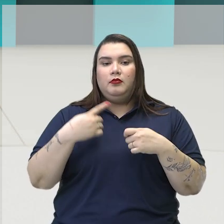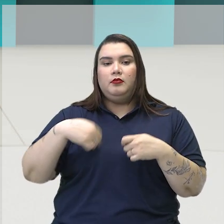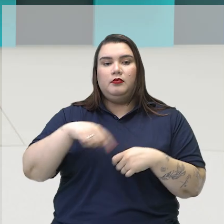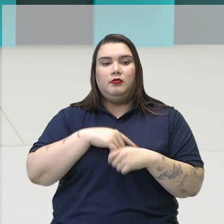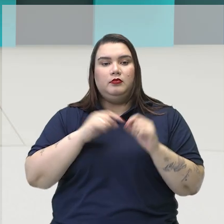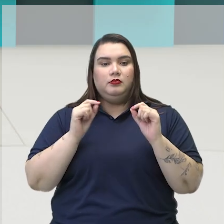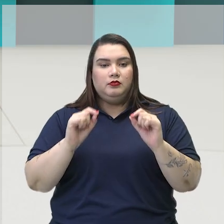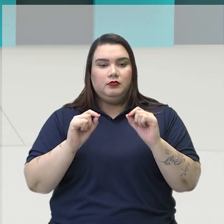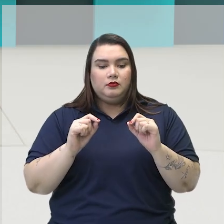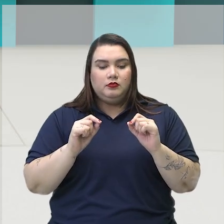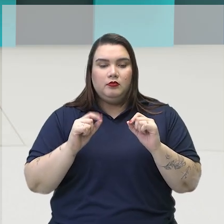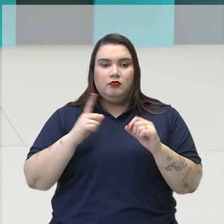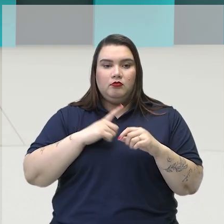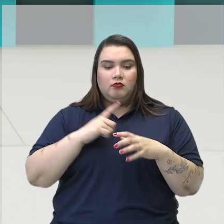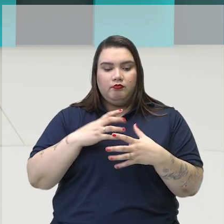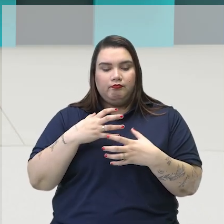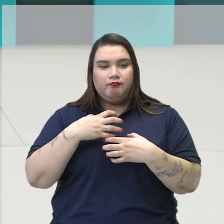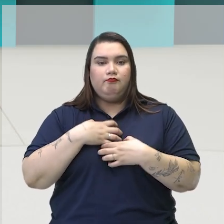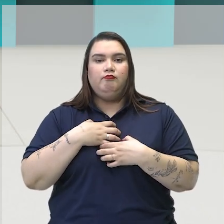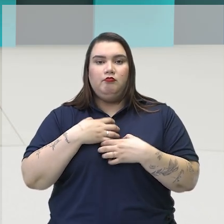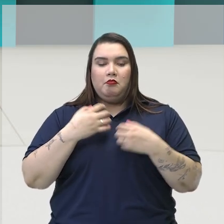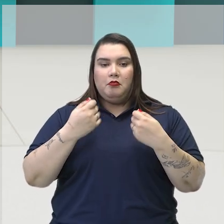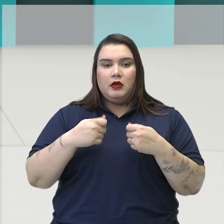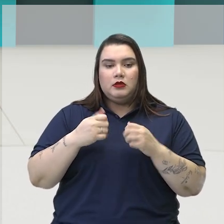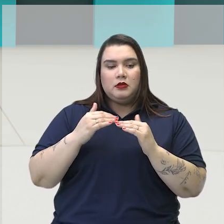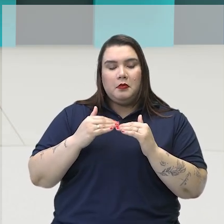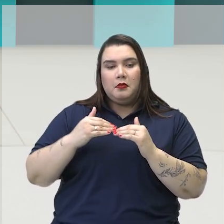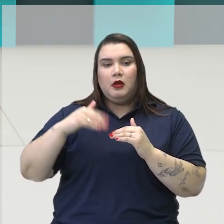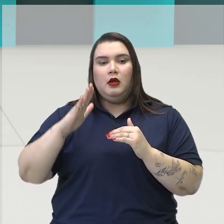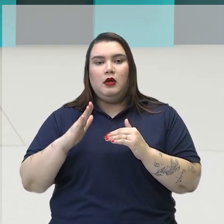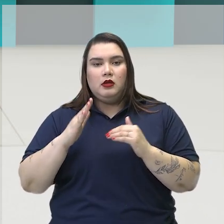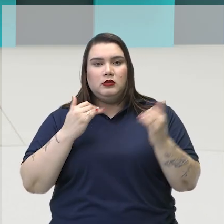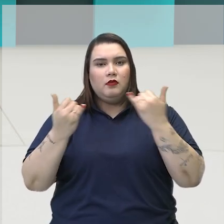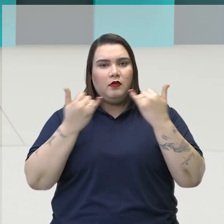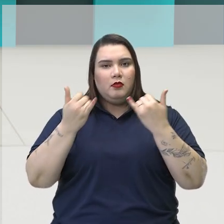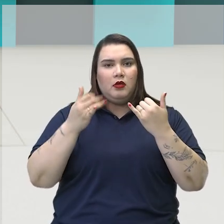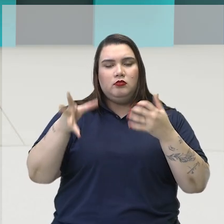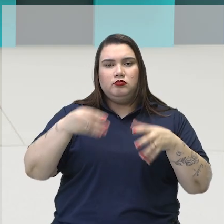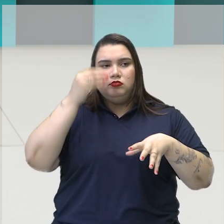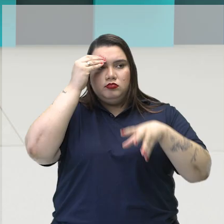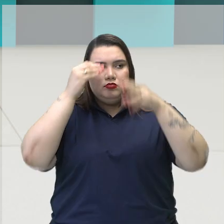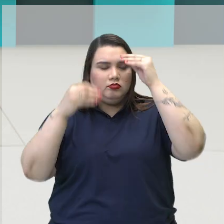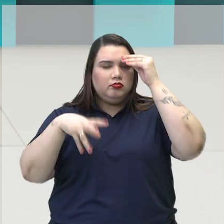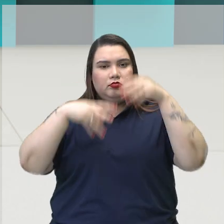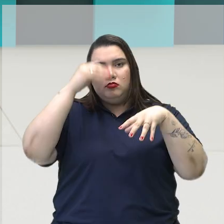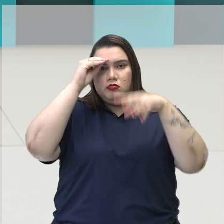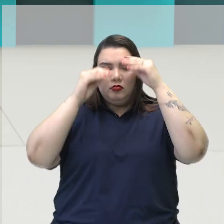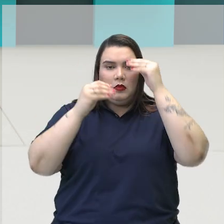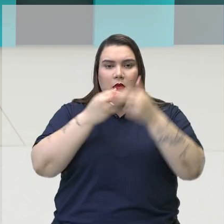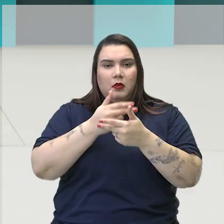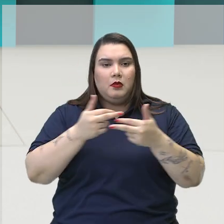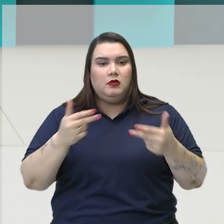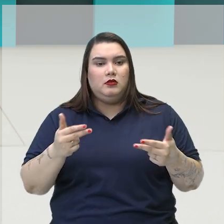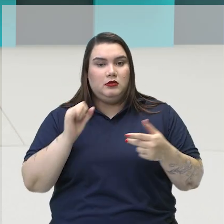nos encher de mais bagagem, colocar mais informação, trazer mais coisas,